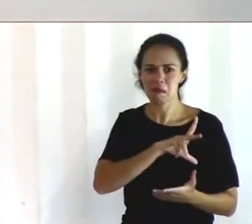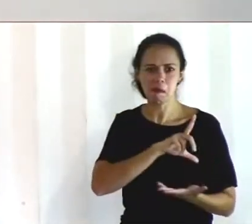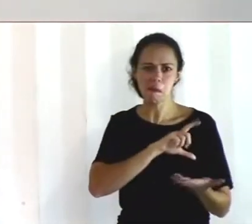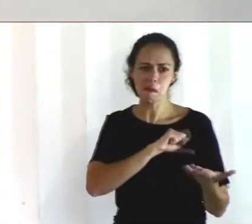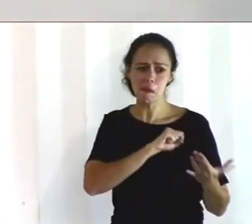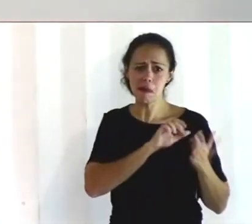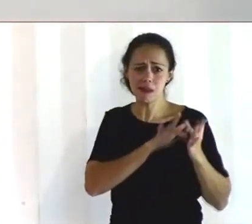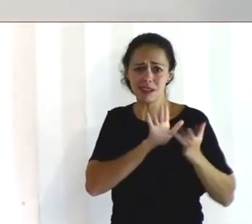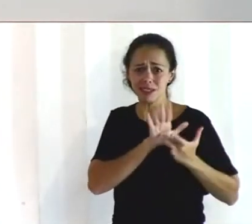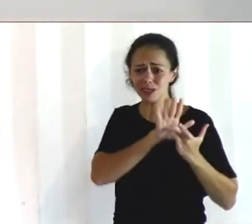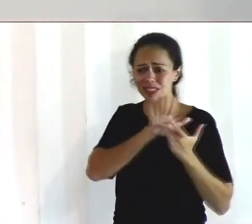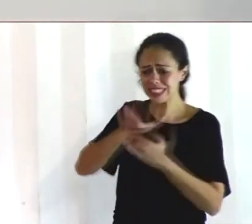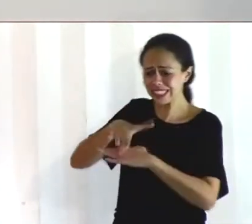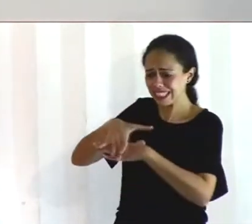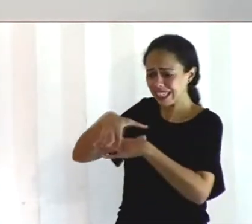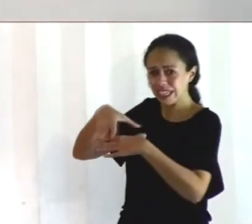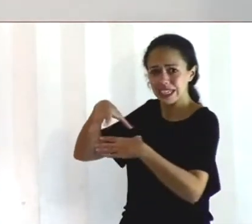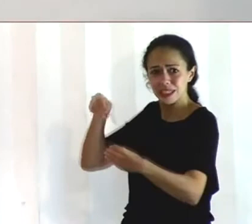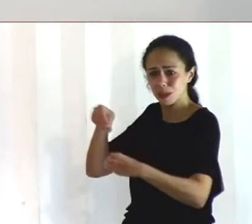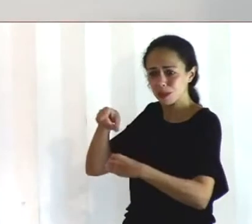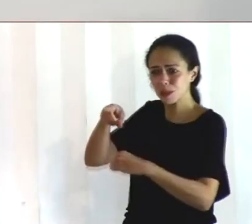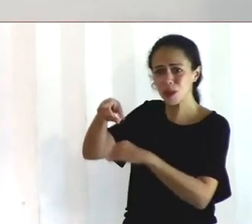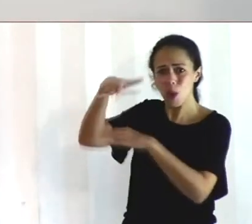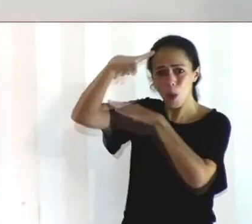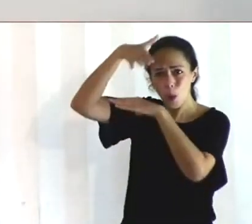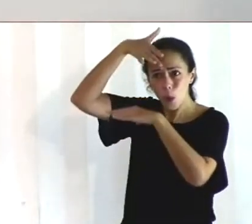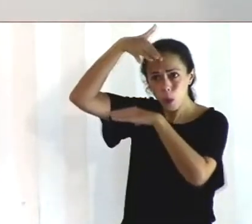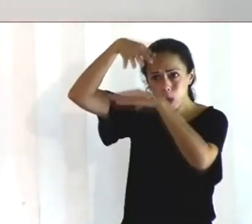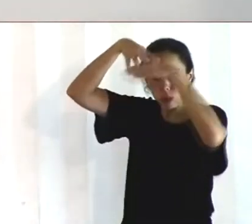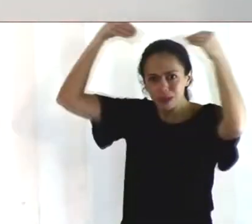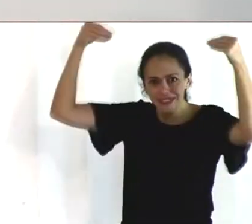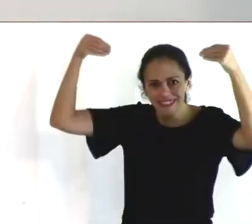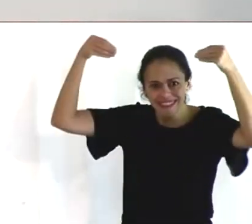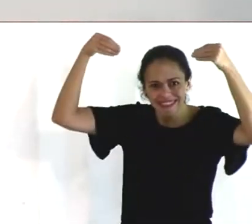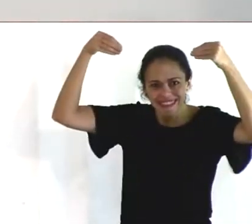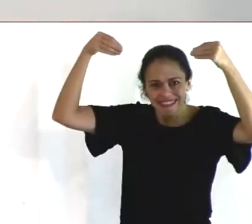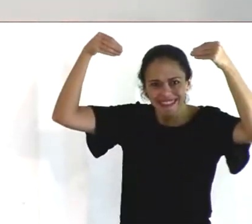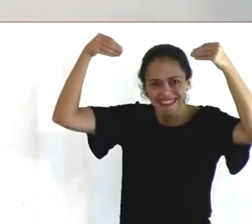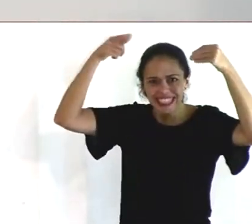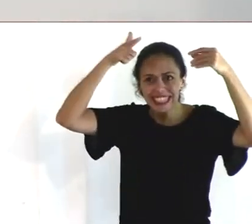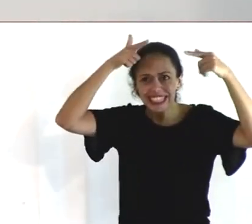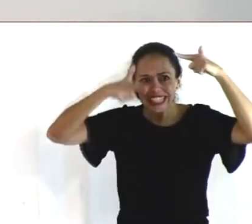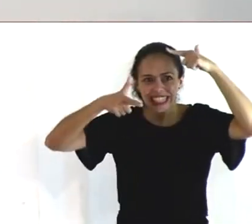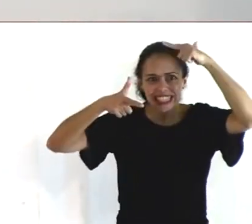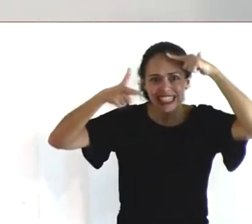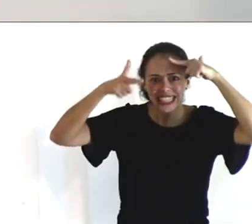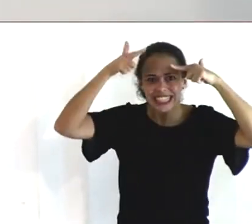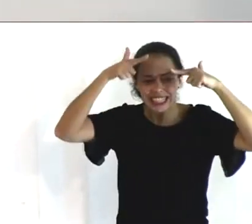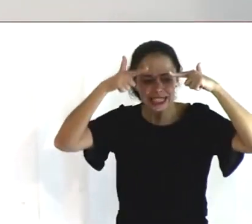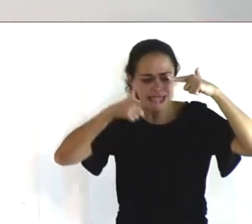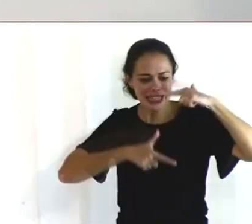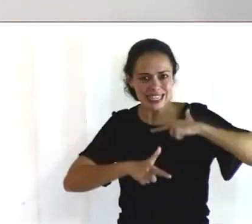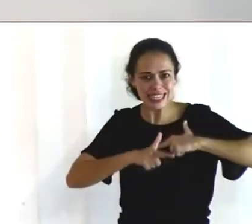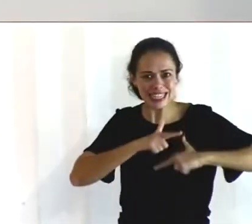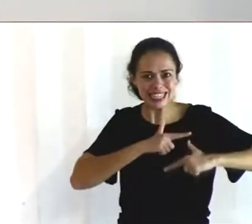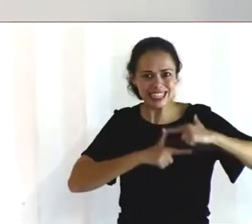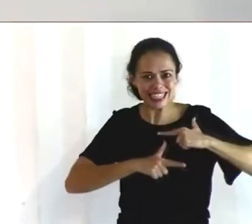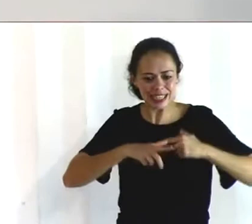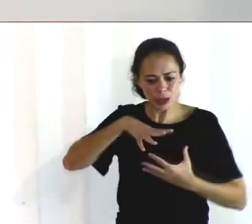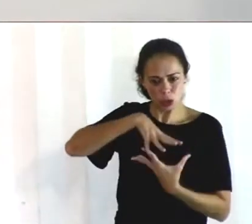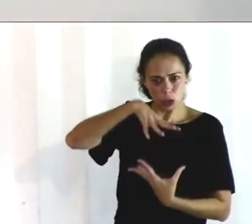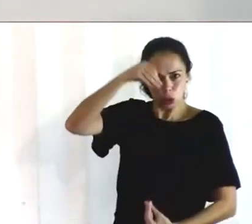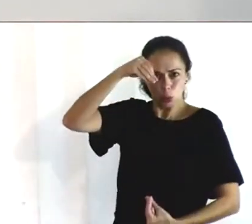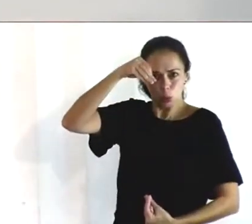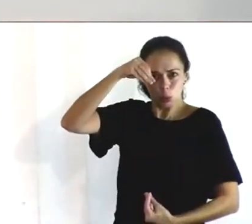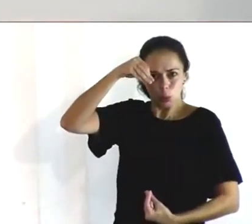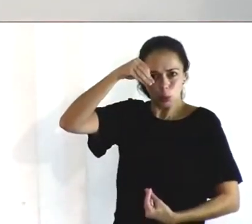do Senhor em dizer, levanta-te e serve. Eu arrisco dizer, com temor